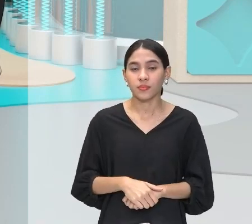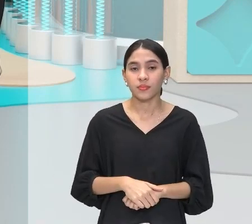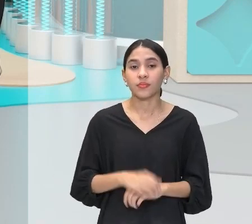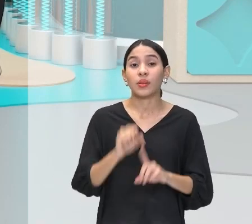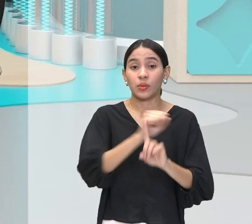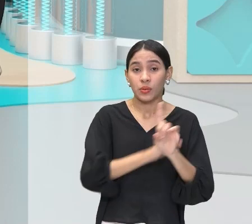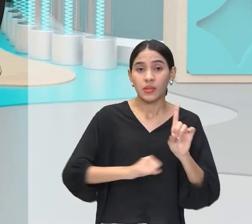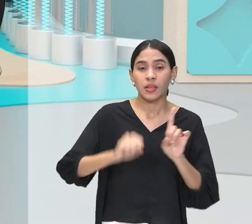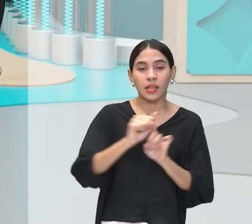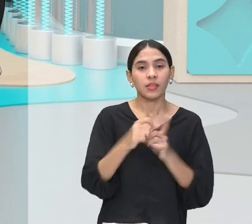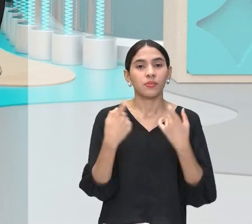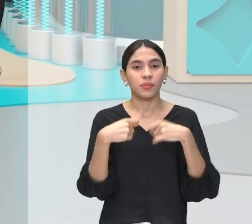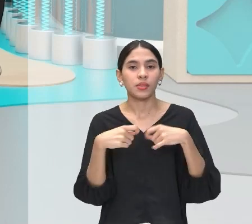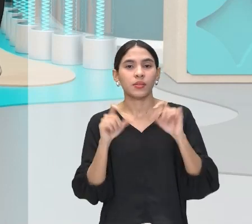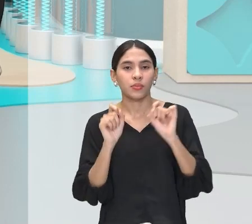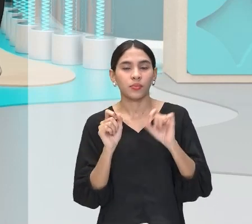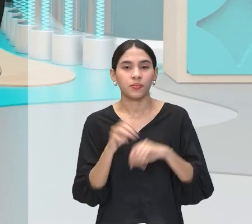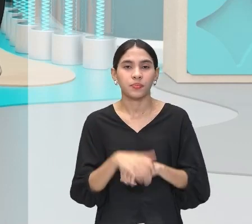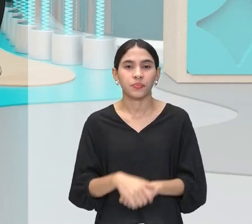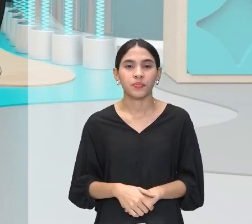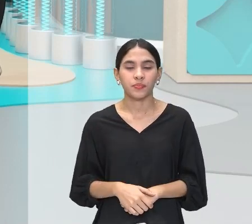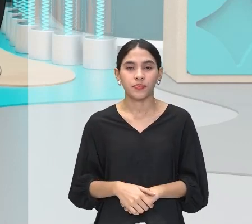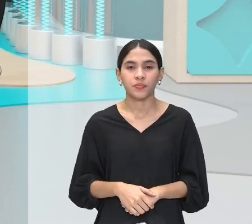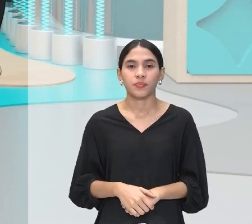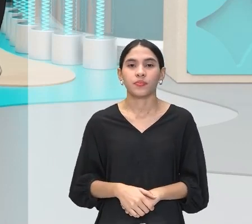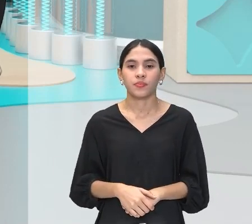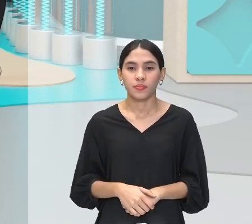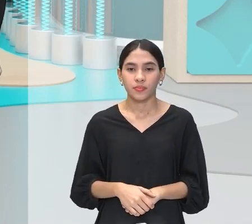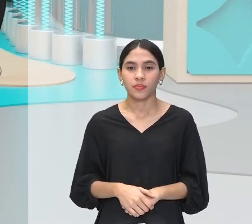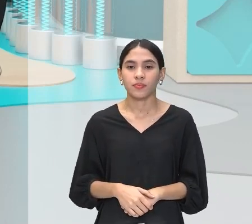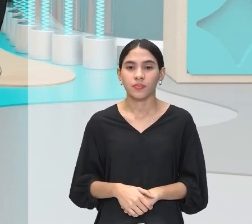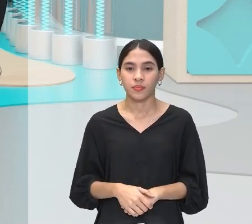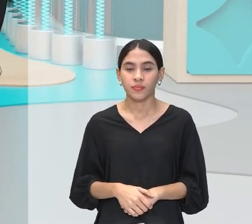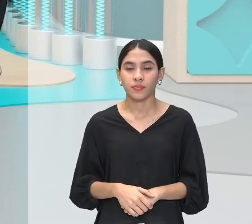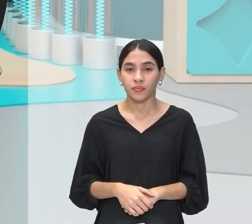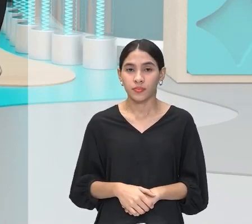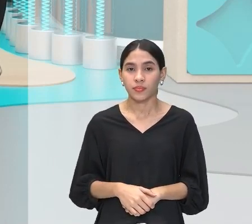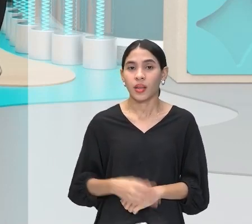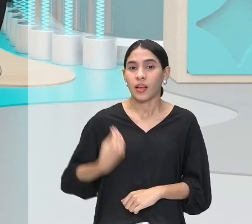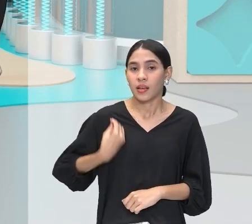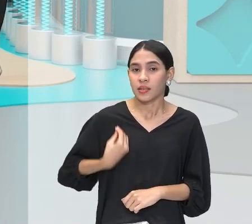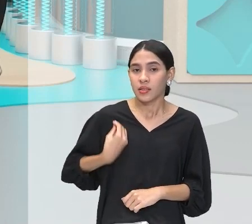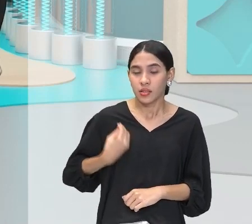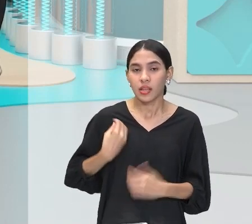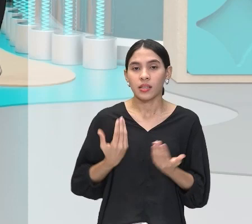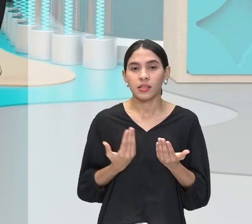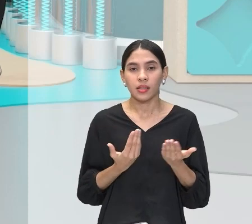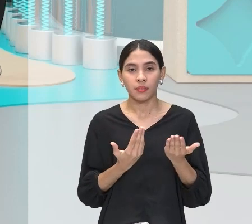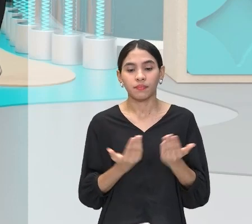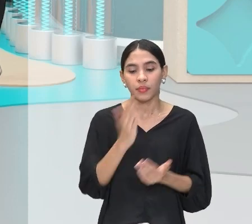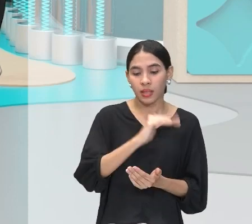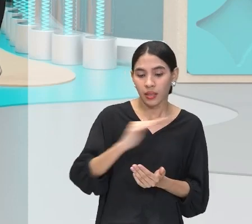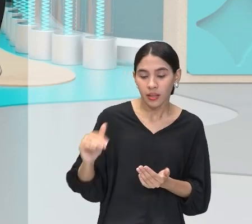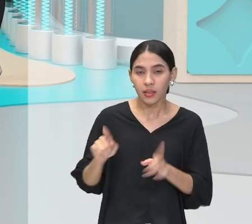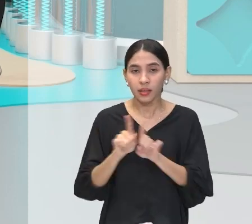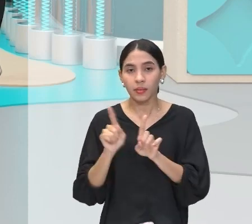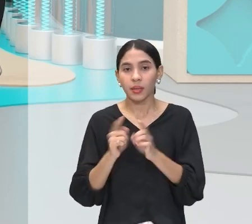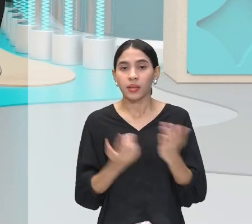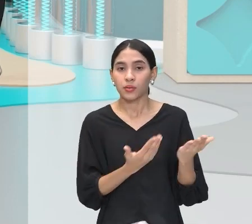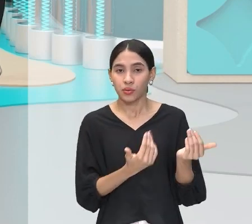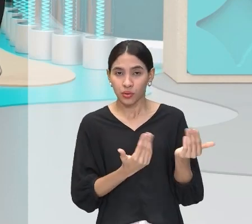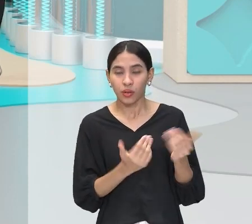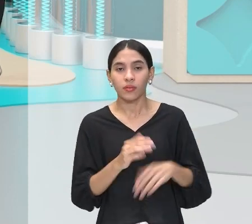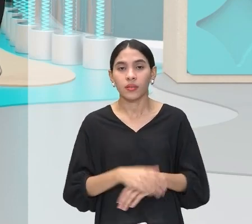ocidental, é necessário a existência, é reconhecida na verdade a existência da infância e da adolescência e que